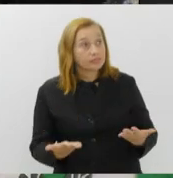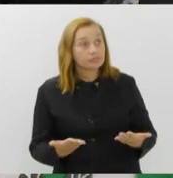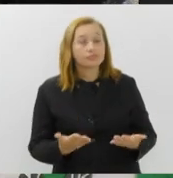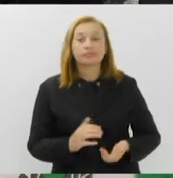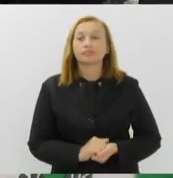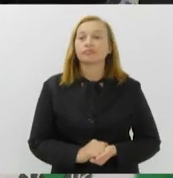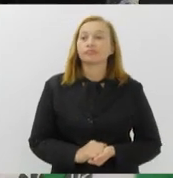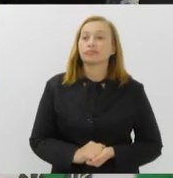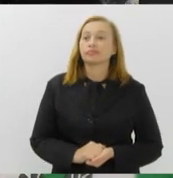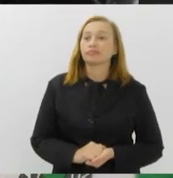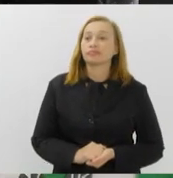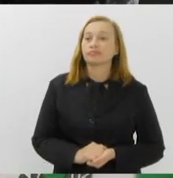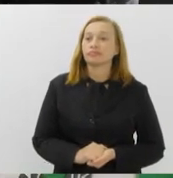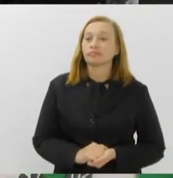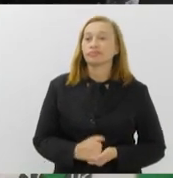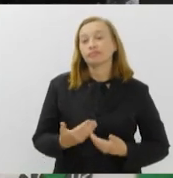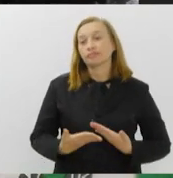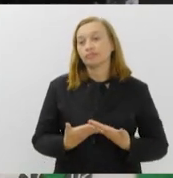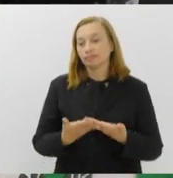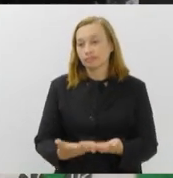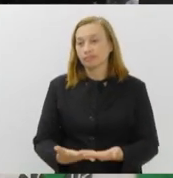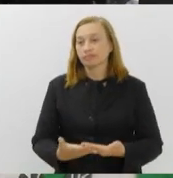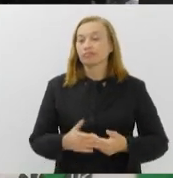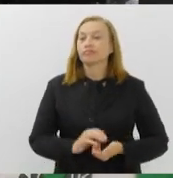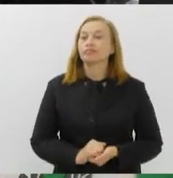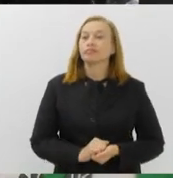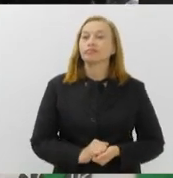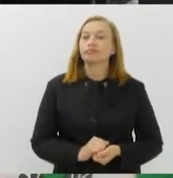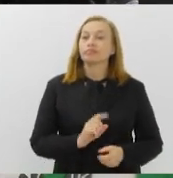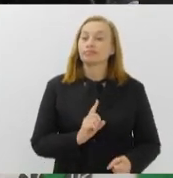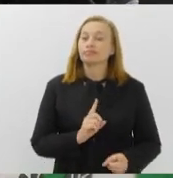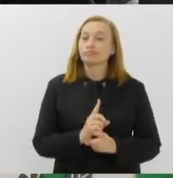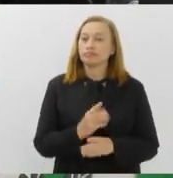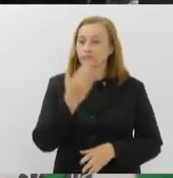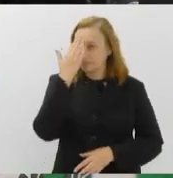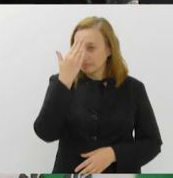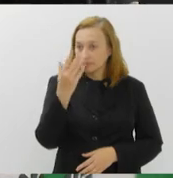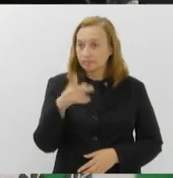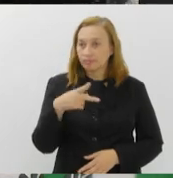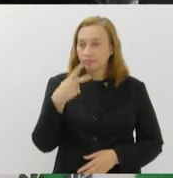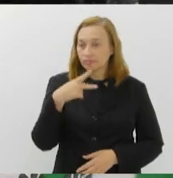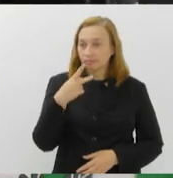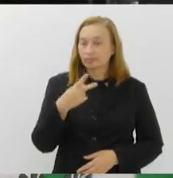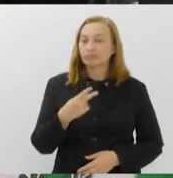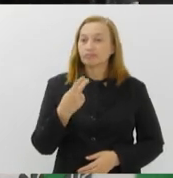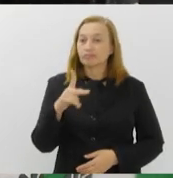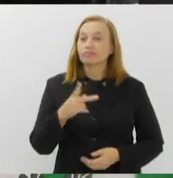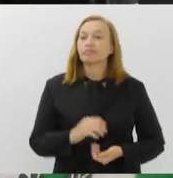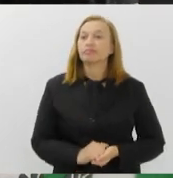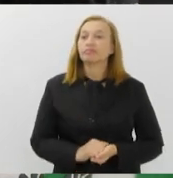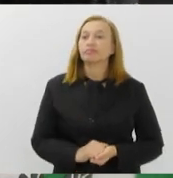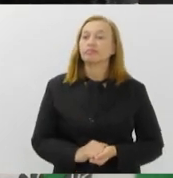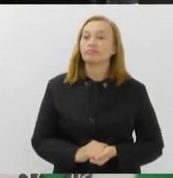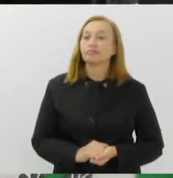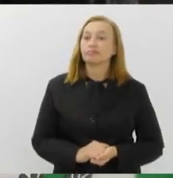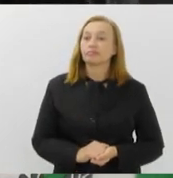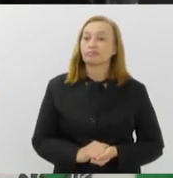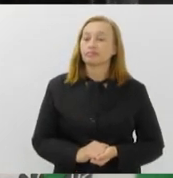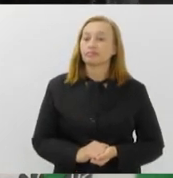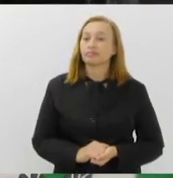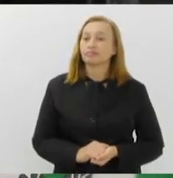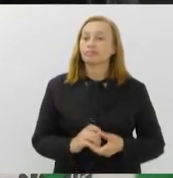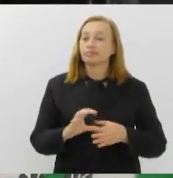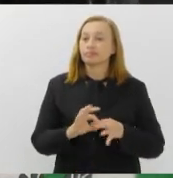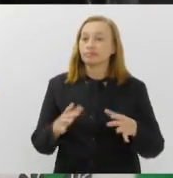como um dos encaminhamentos desse nosso encontro. Muito obrigada pelas considerações. E deixar a